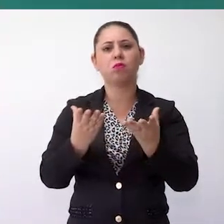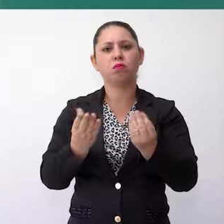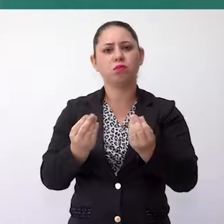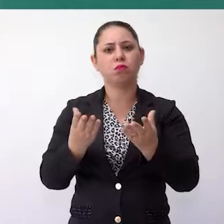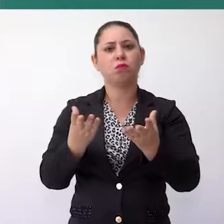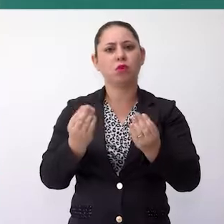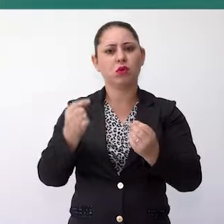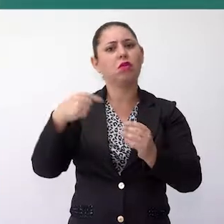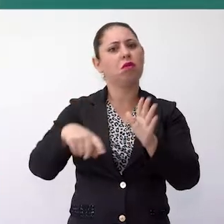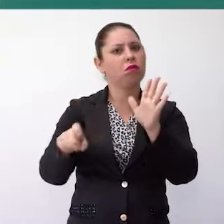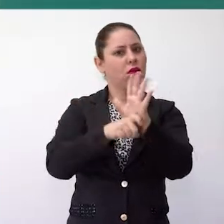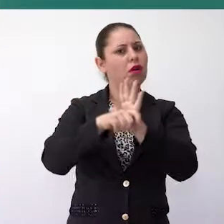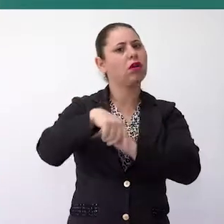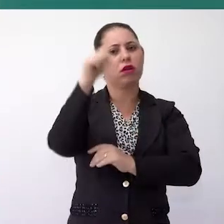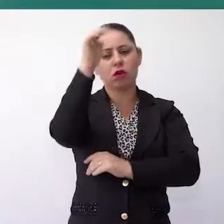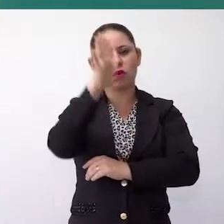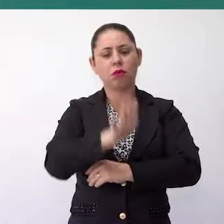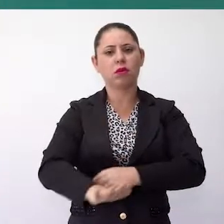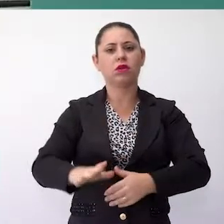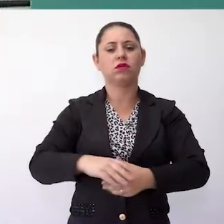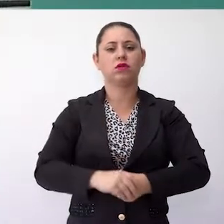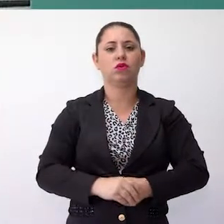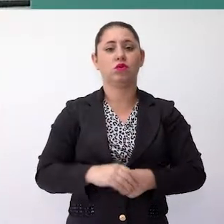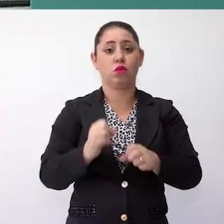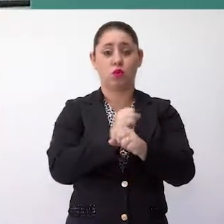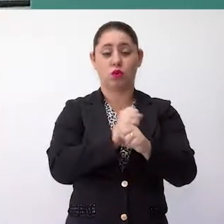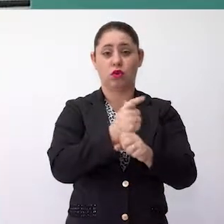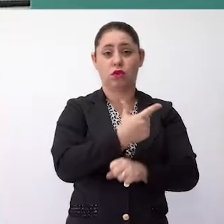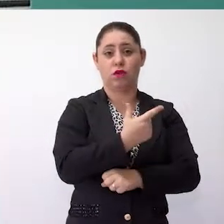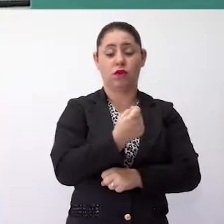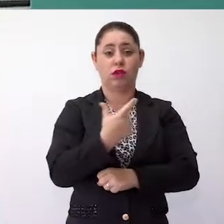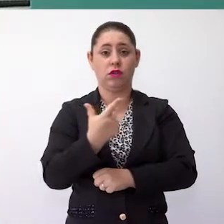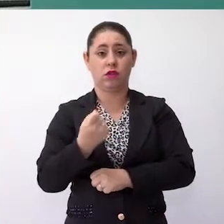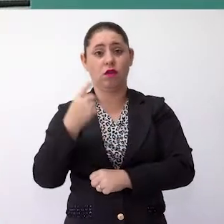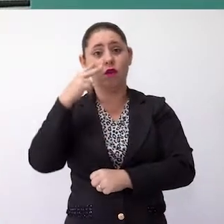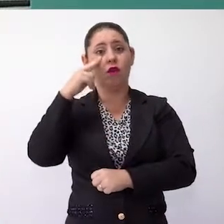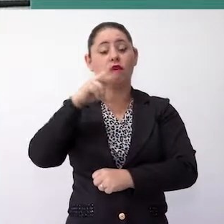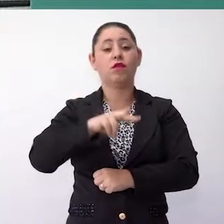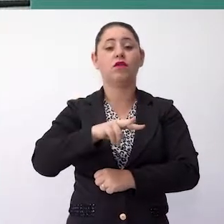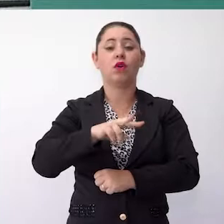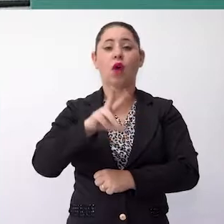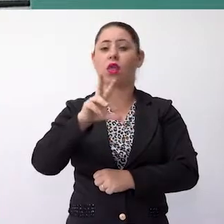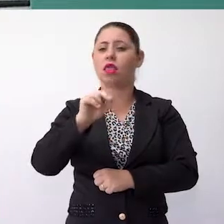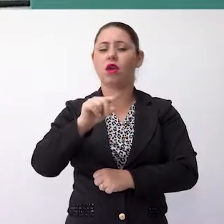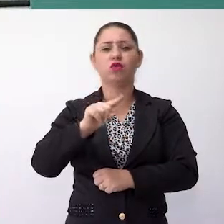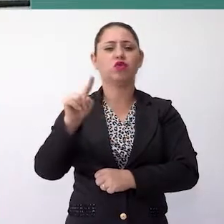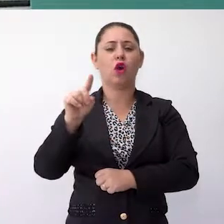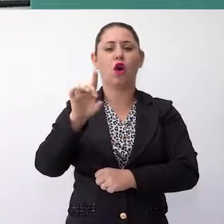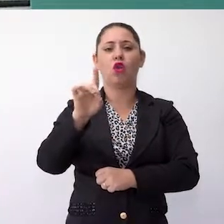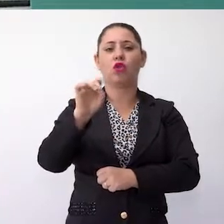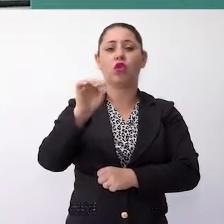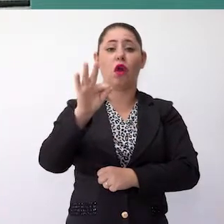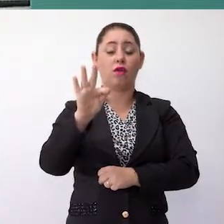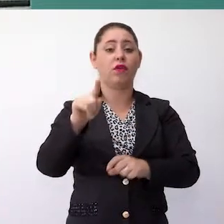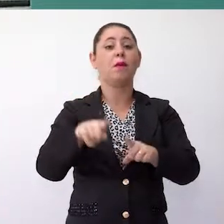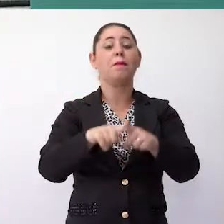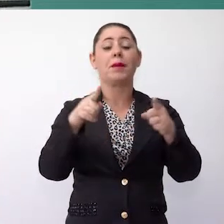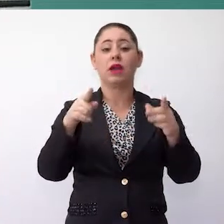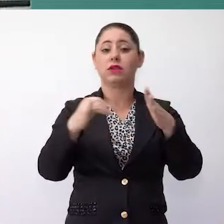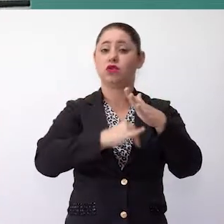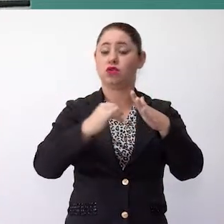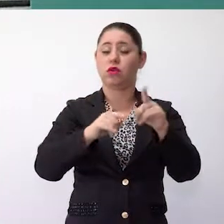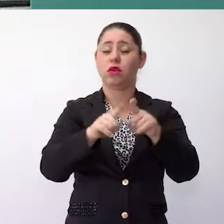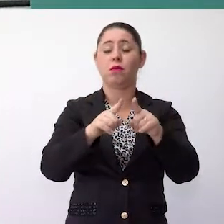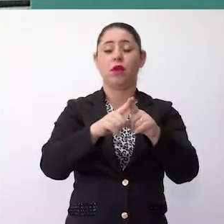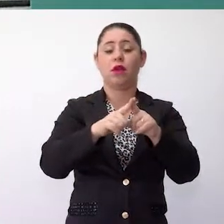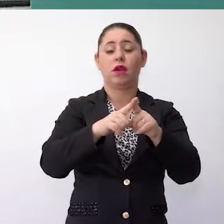quantidades de entorpecentes no Brasil. Esse ano de 2020, a gente viu não só o DOF, mas diversas outras instituições, inclusive a